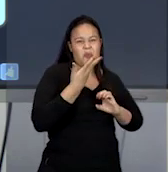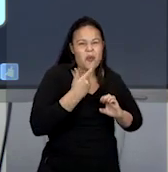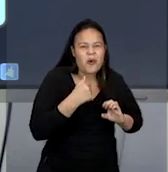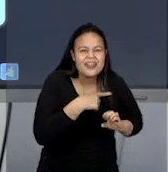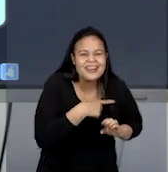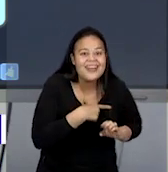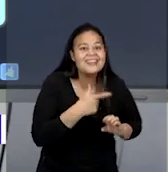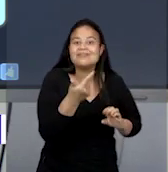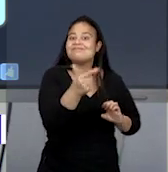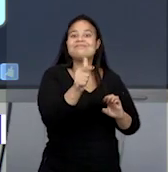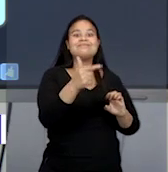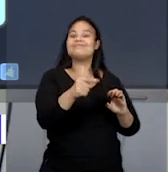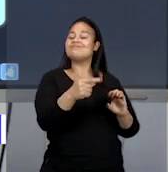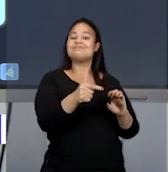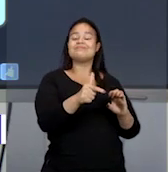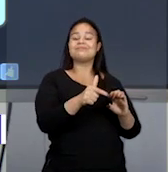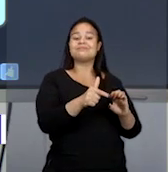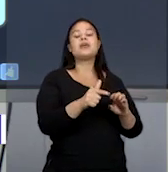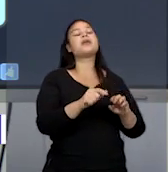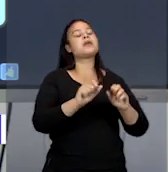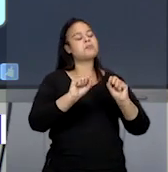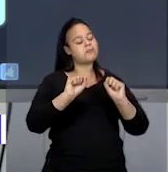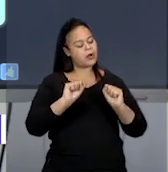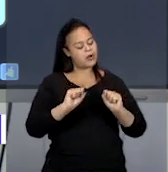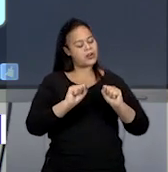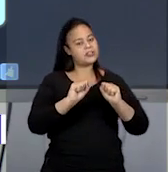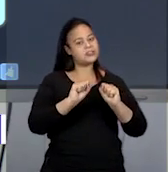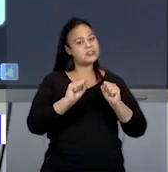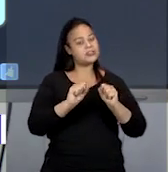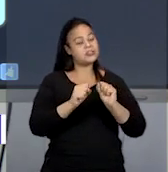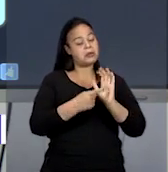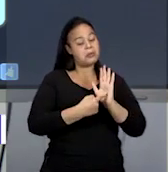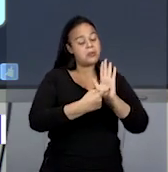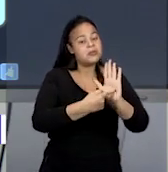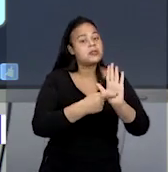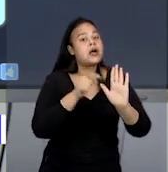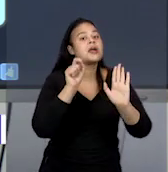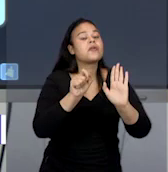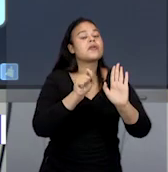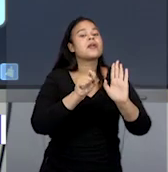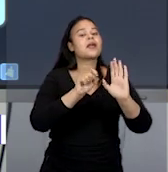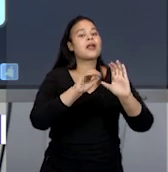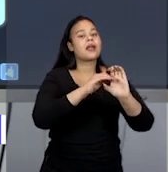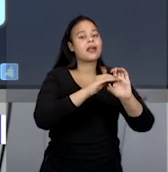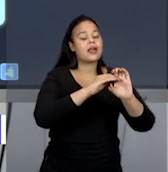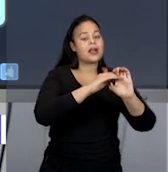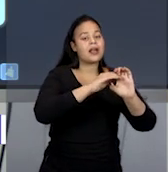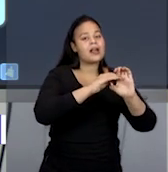penagens aqui. Por isso eu posso falar que é um caso de epistasia